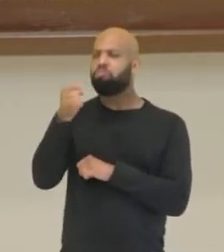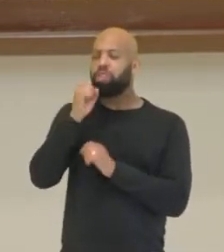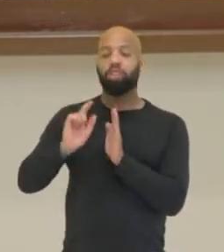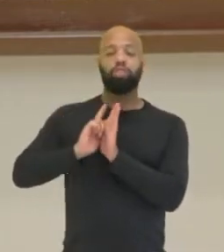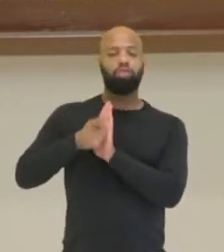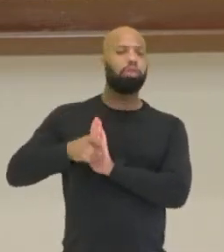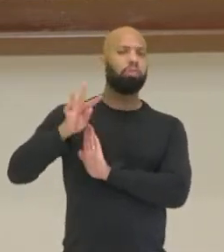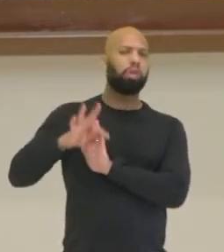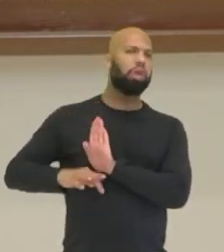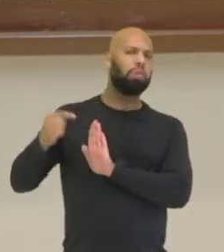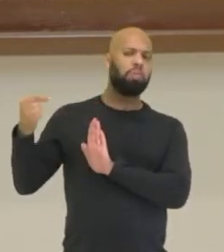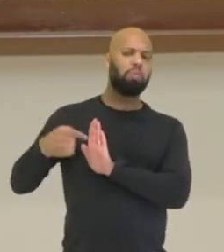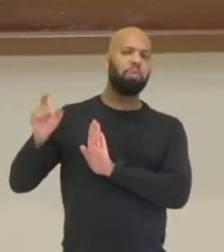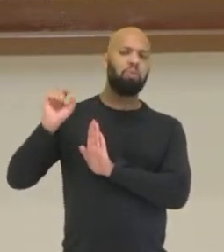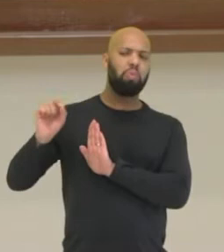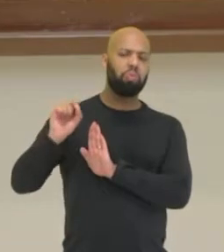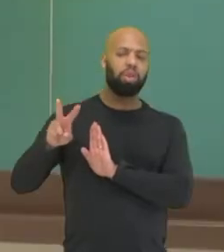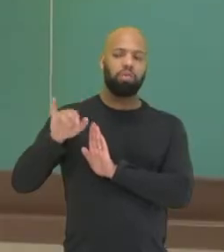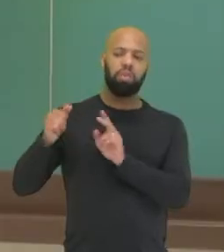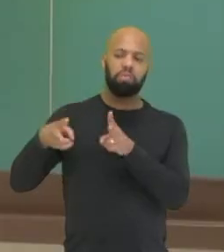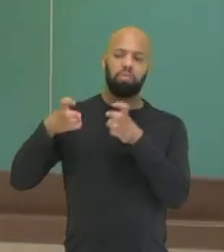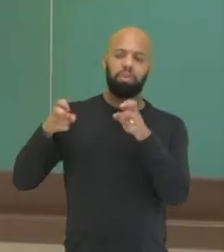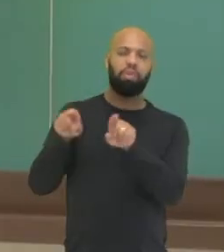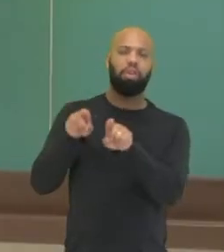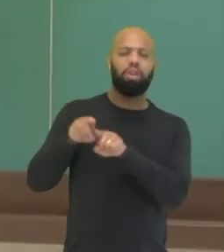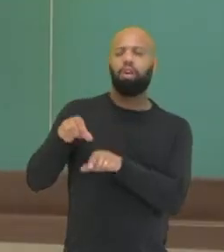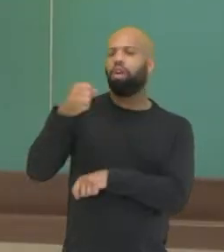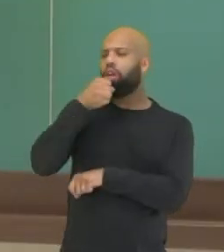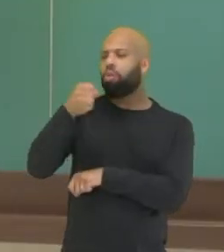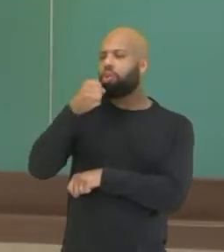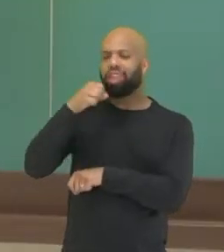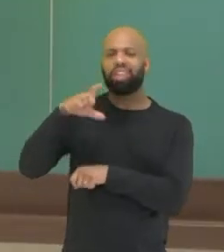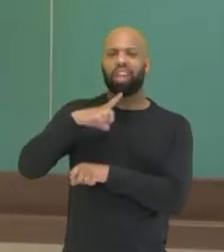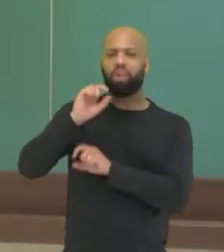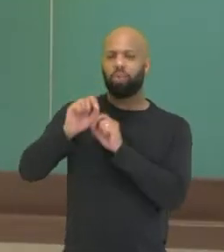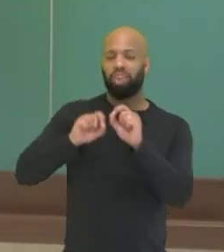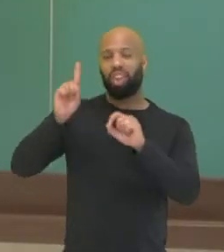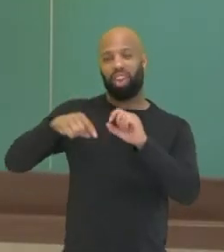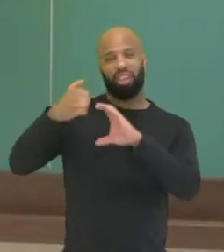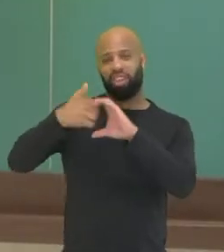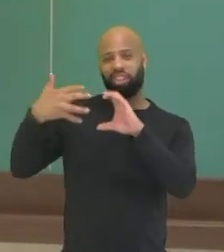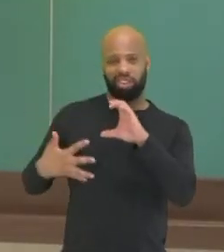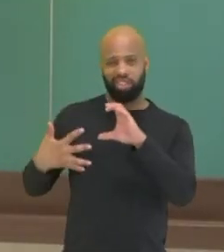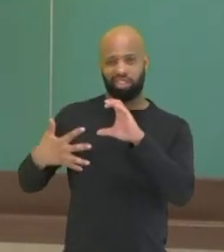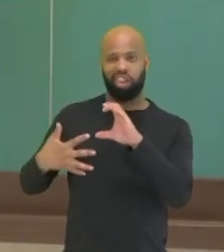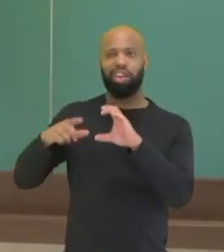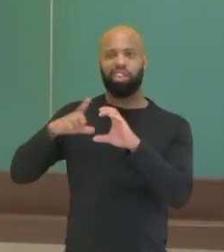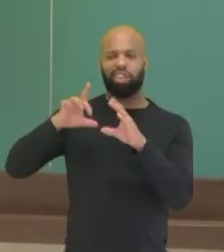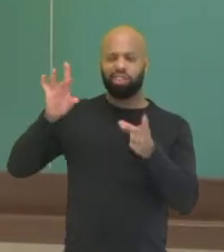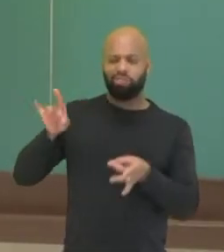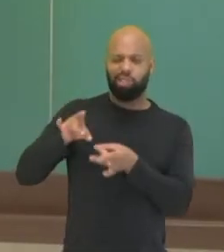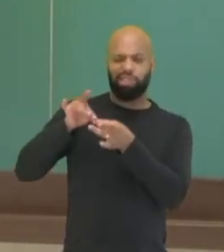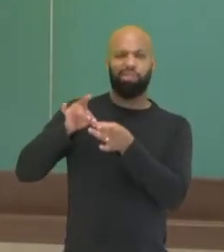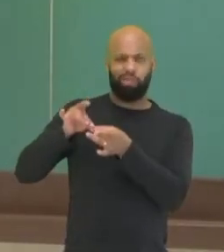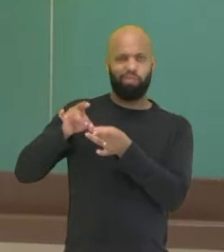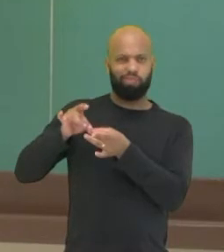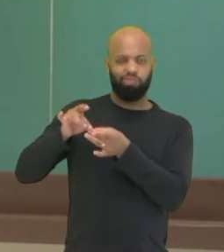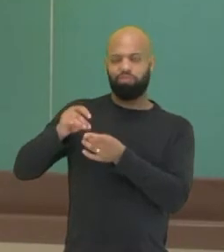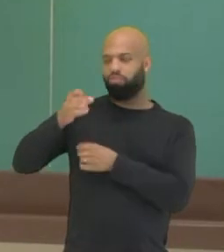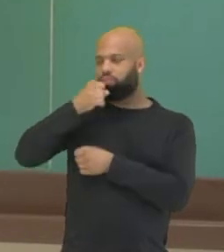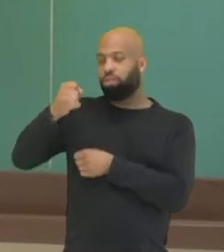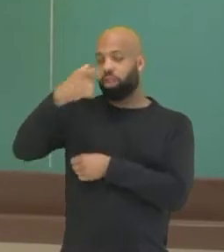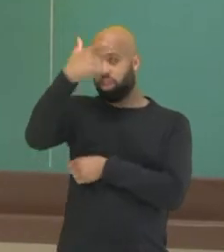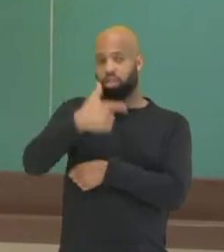gênero textual e vamos perceber que a reportagem apresenta algumas características, algumas especificidades. Eu